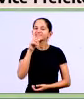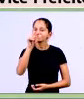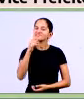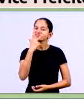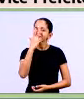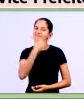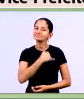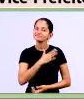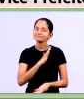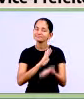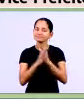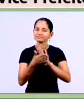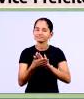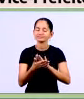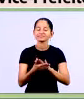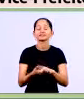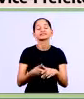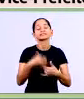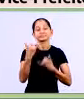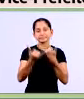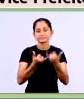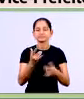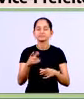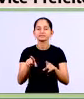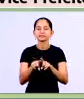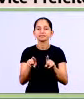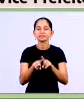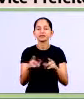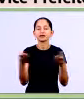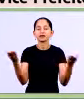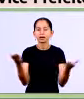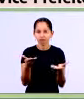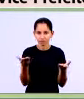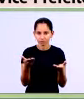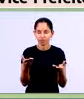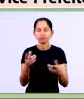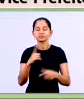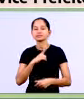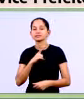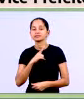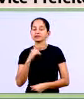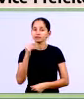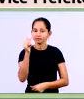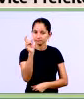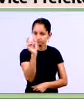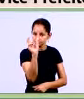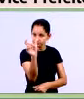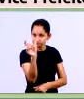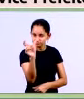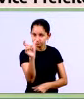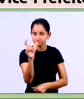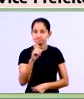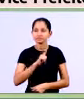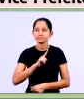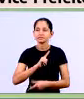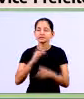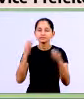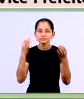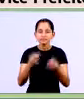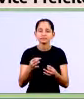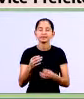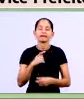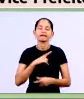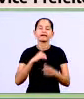mesmo. Separa. Círcum terminou com M e a palavra seguinte começa com